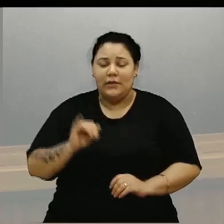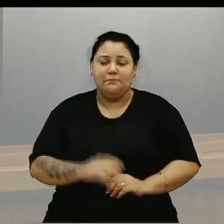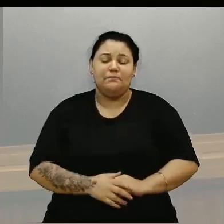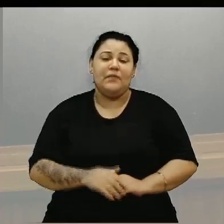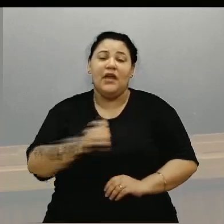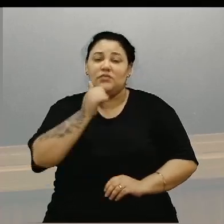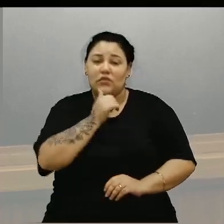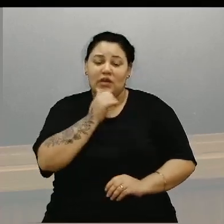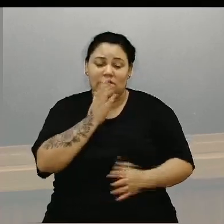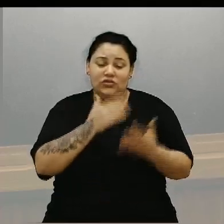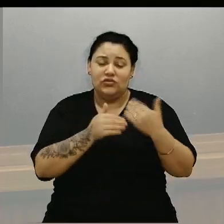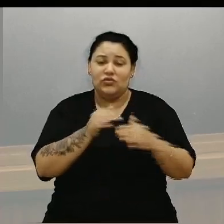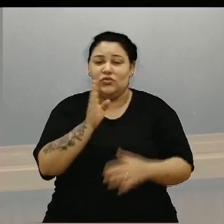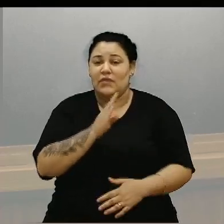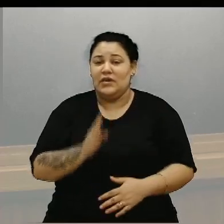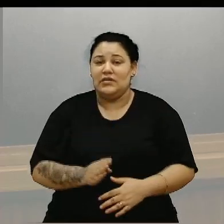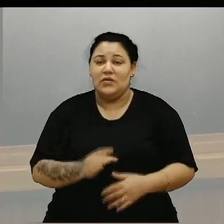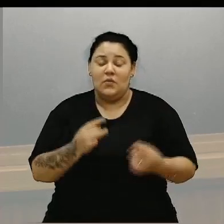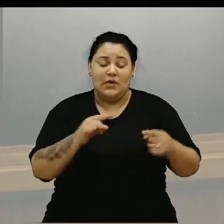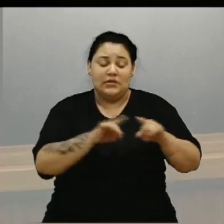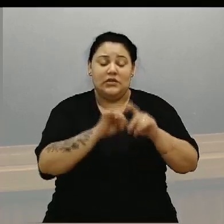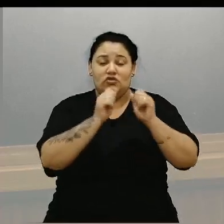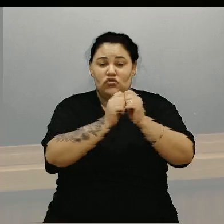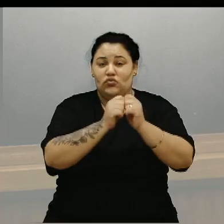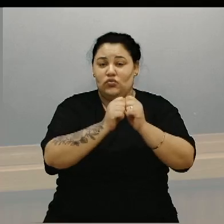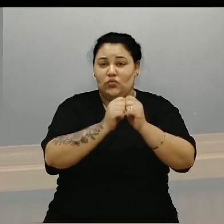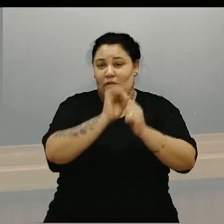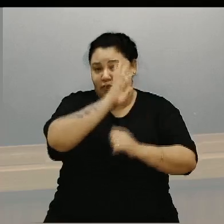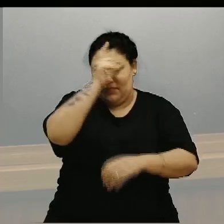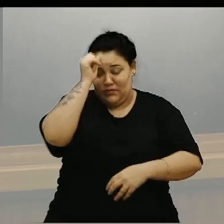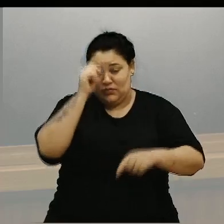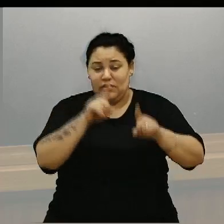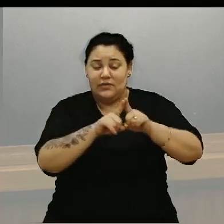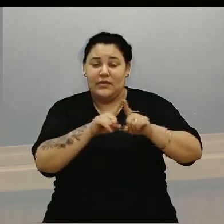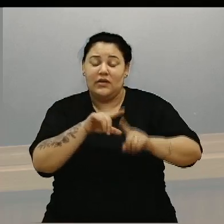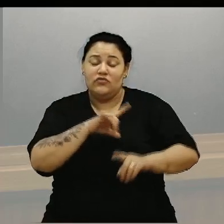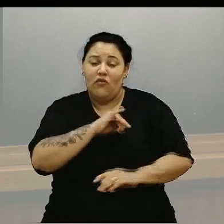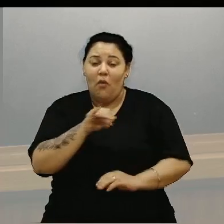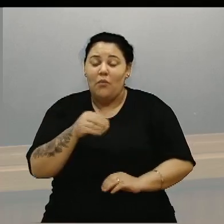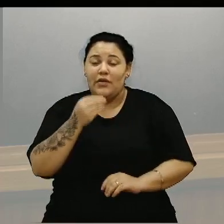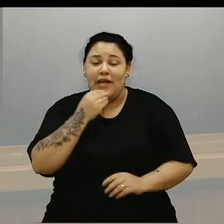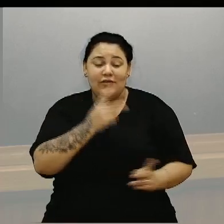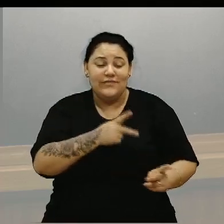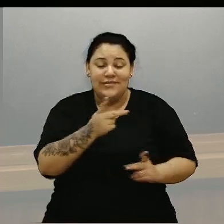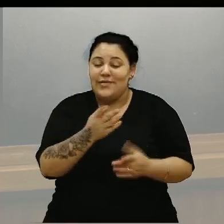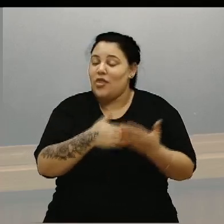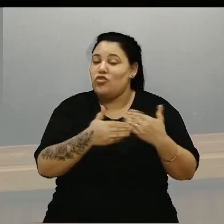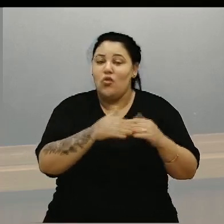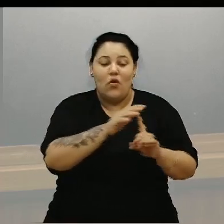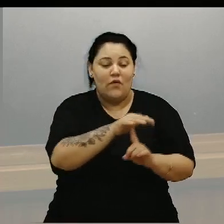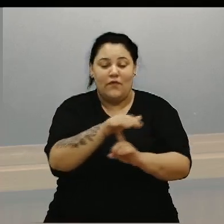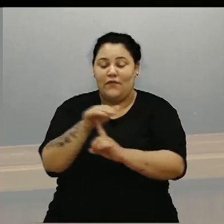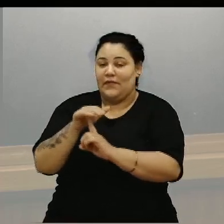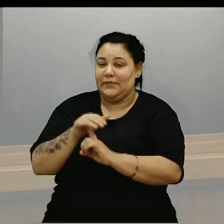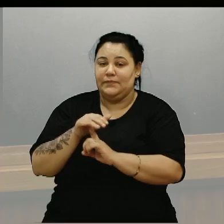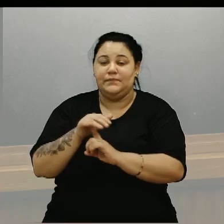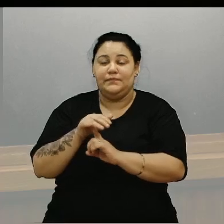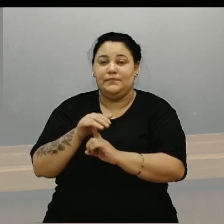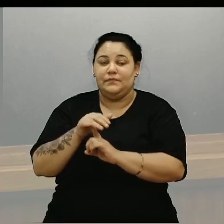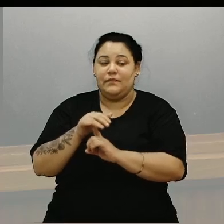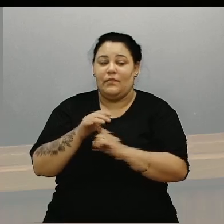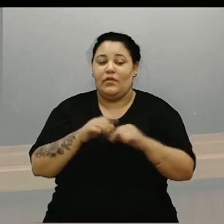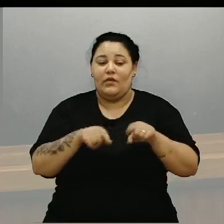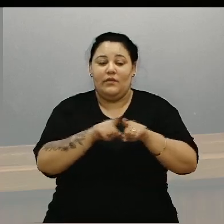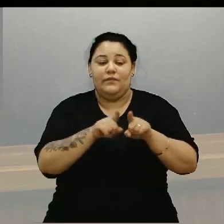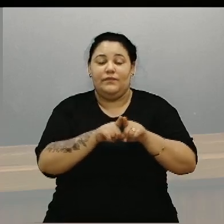do Brasil, em parceria com a prefeitura. Eu tive a oportunidade de ir em todas. Ali é sempre feito no